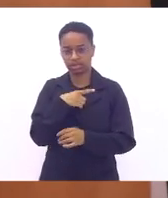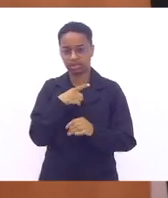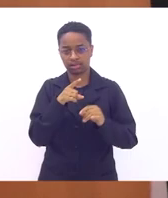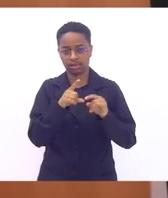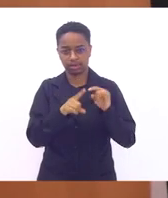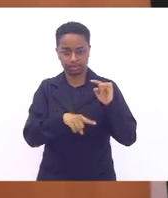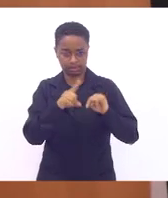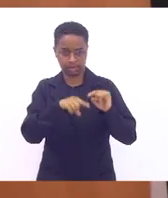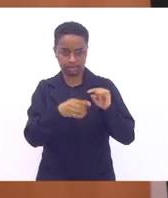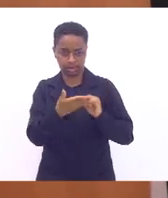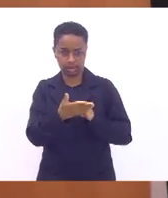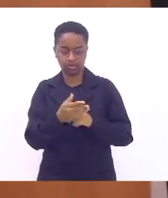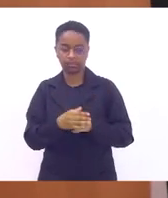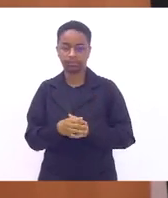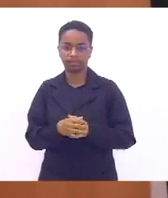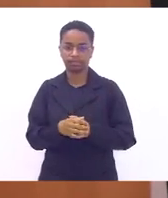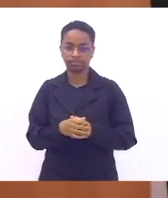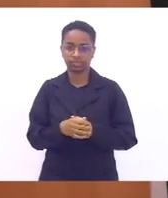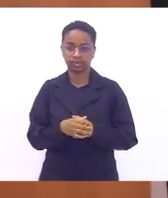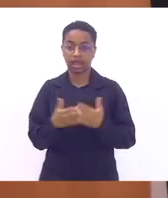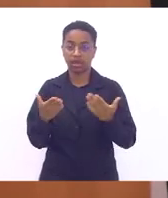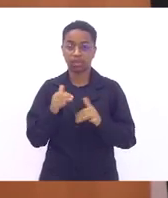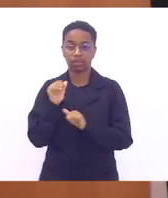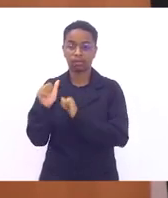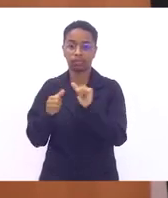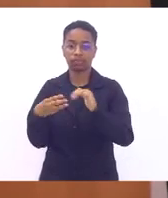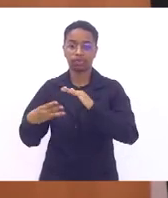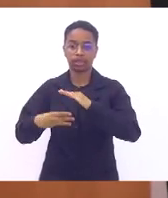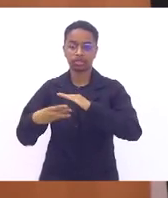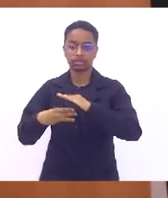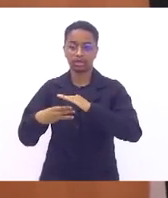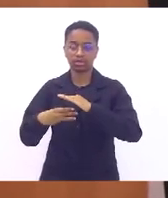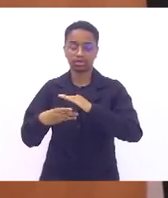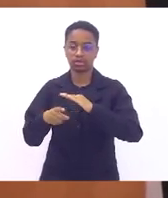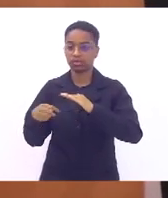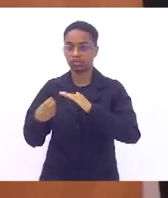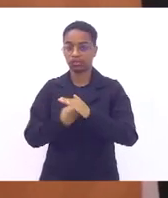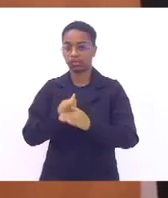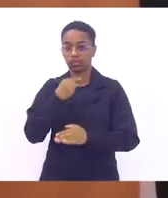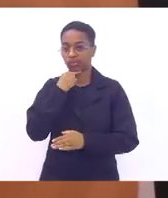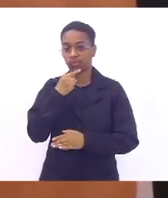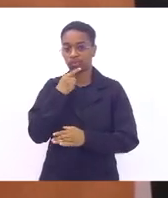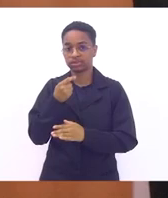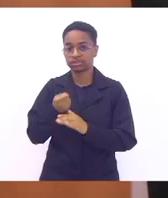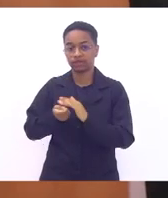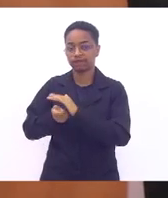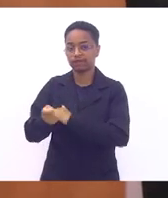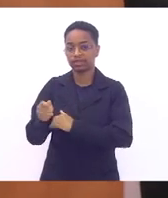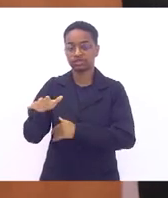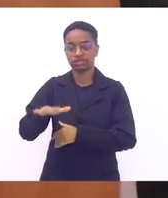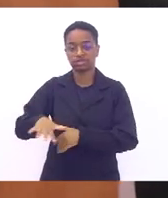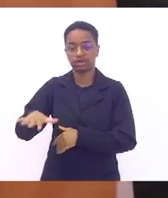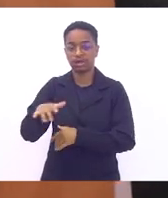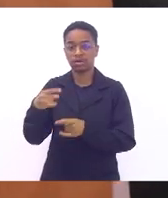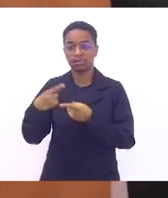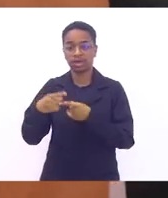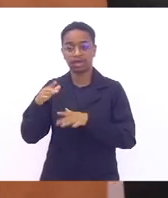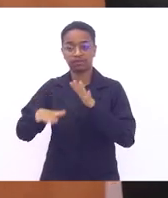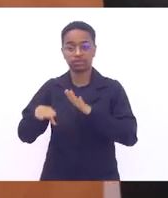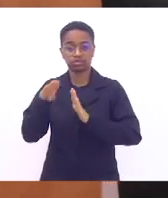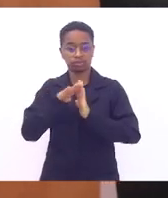pouquinho, terceirizou. A gente não vai investir num laboratório que, muitas vezes, o programa nem